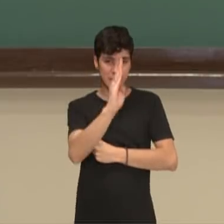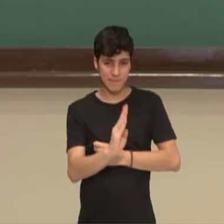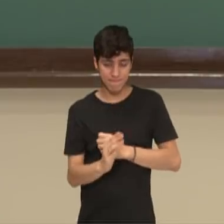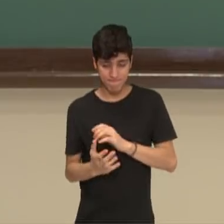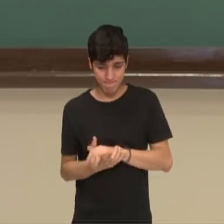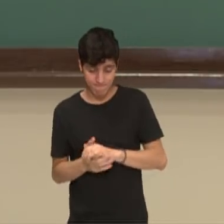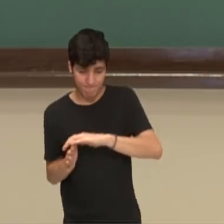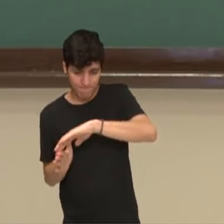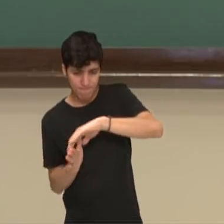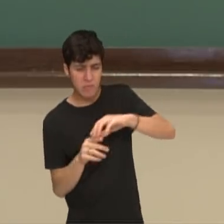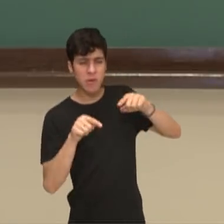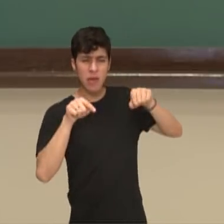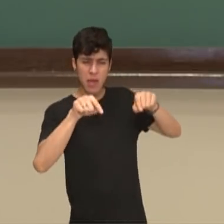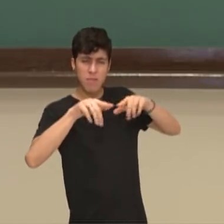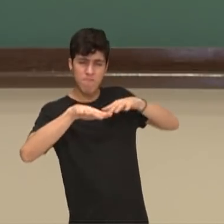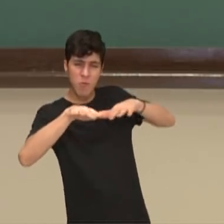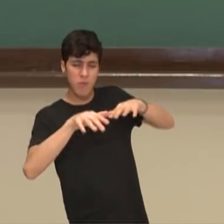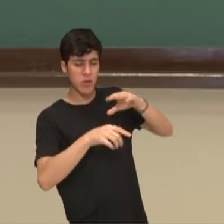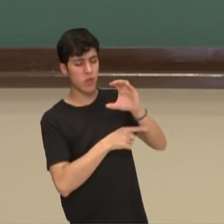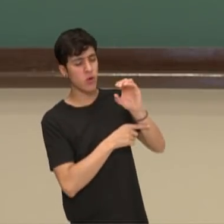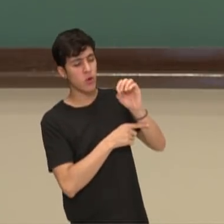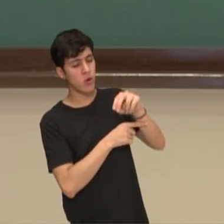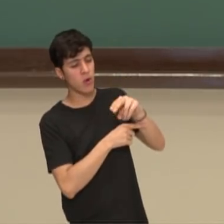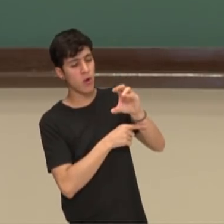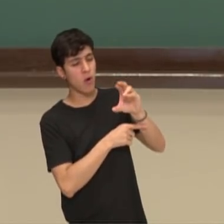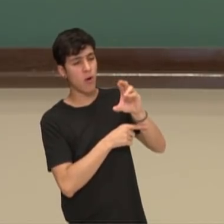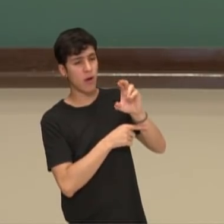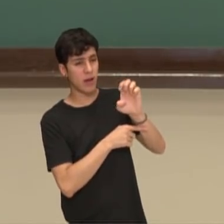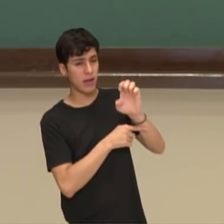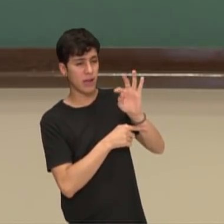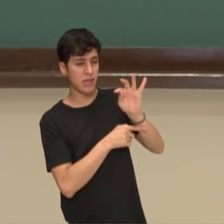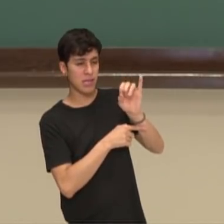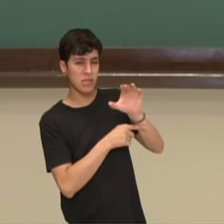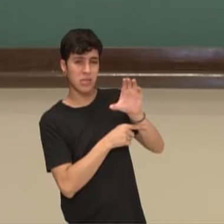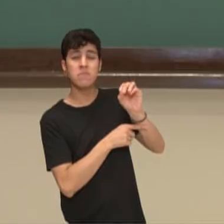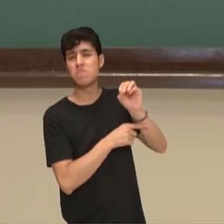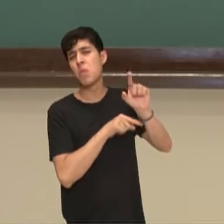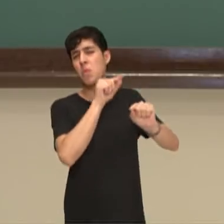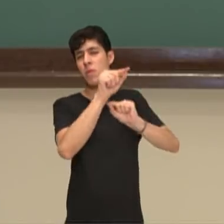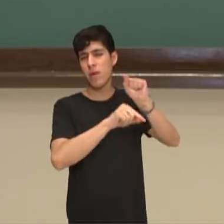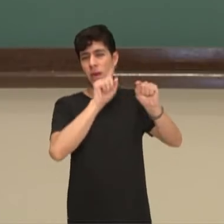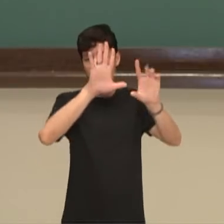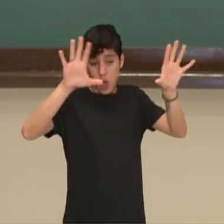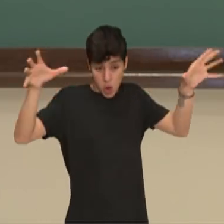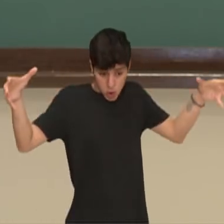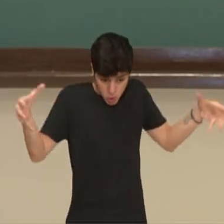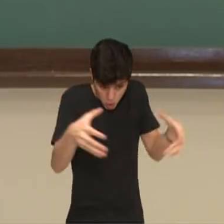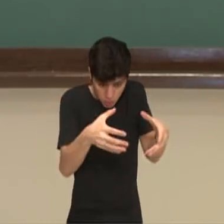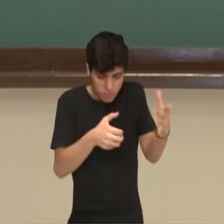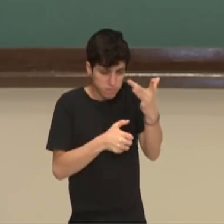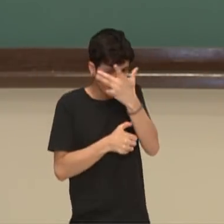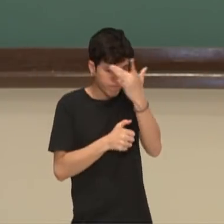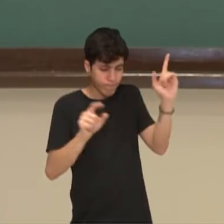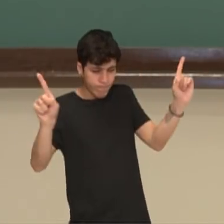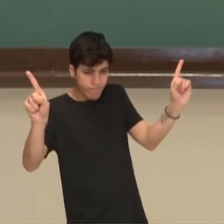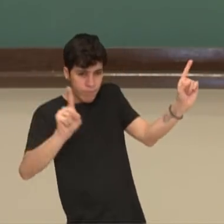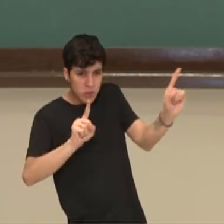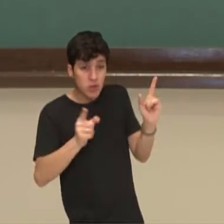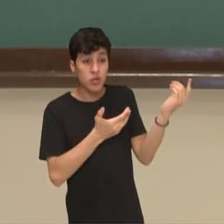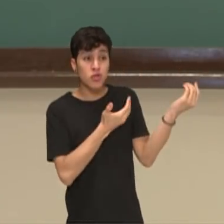do concretismo, ele tem como surgimento um grupo de jovens artistas intelectuais que